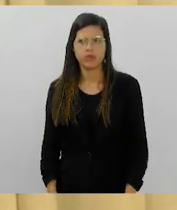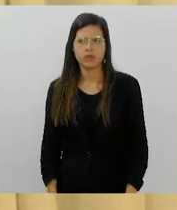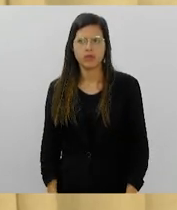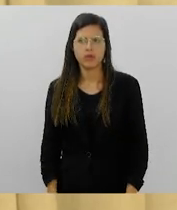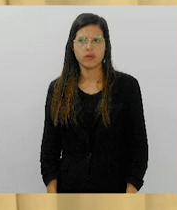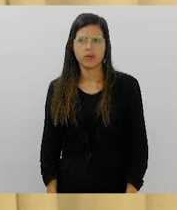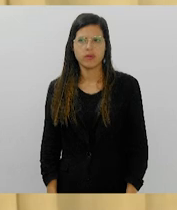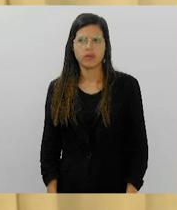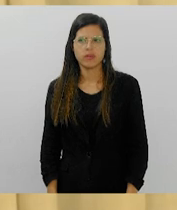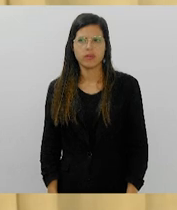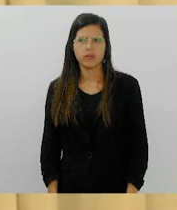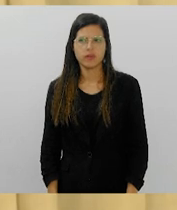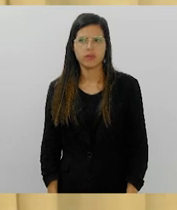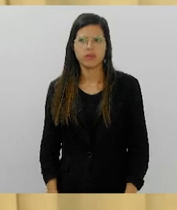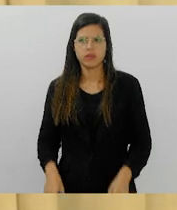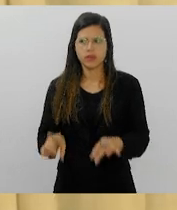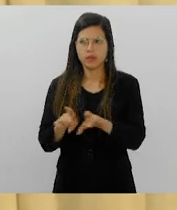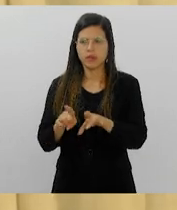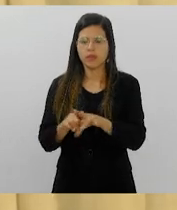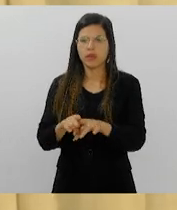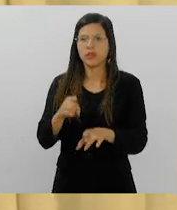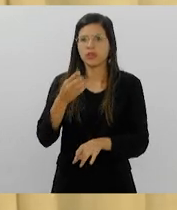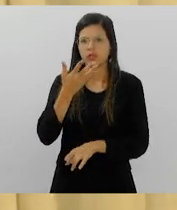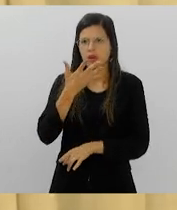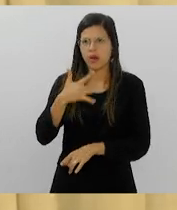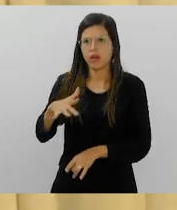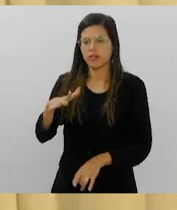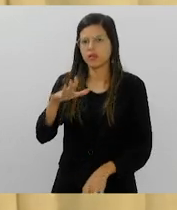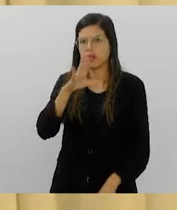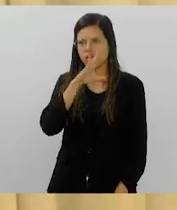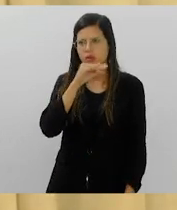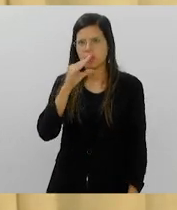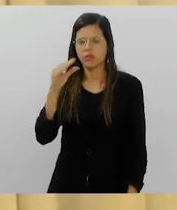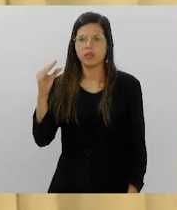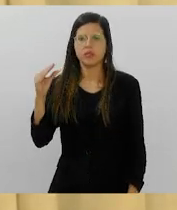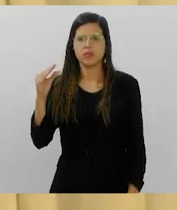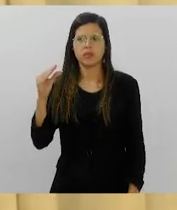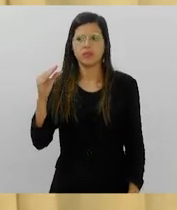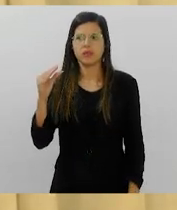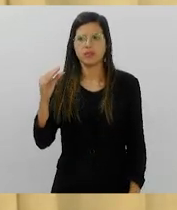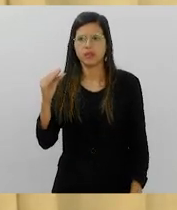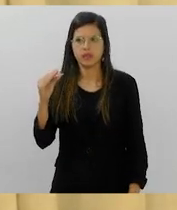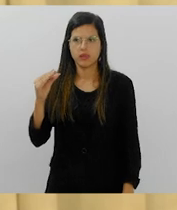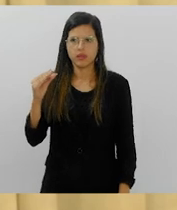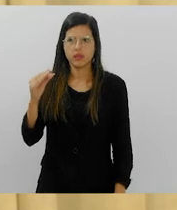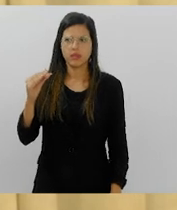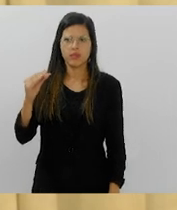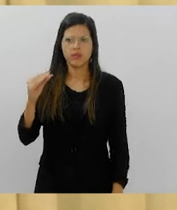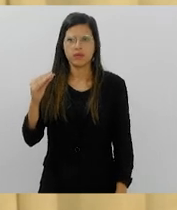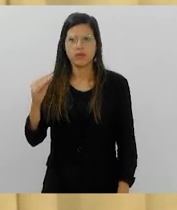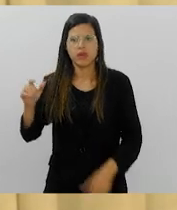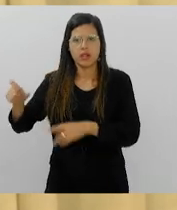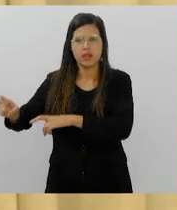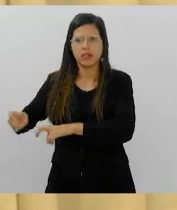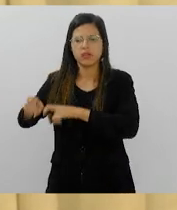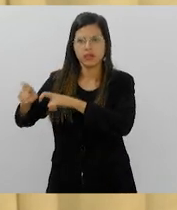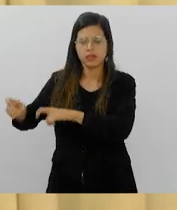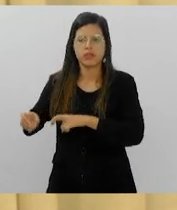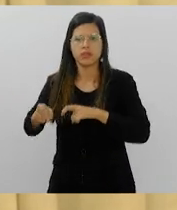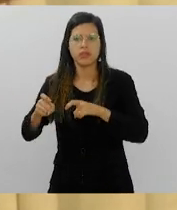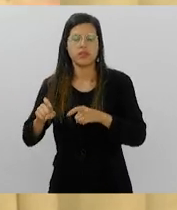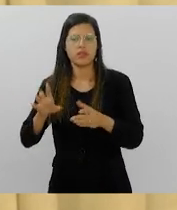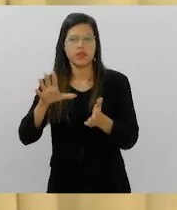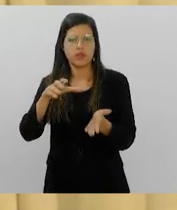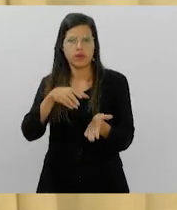oriundas também de criança e adolescente, porque as distritais acumulam tudo, principalmente no interior e na região